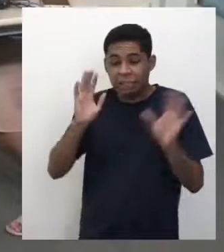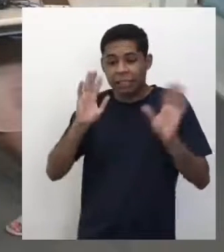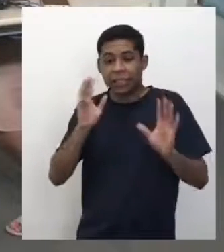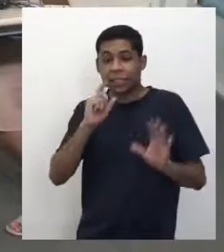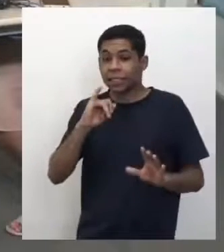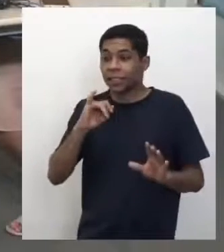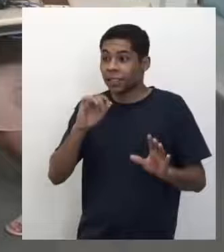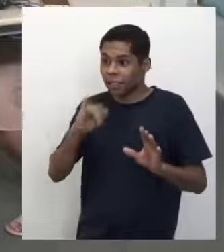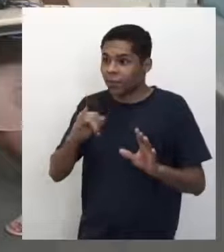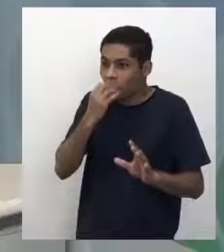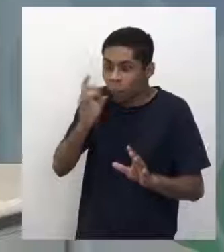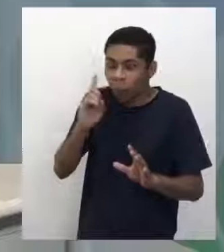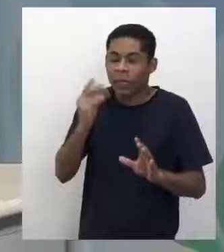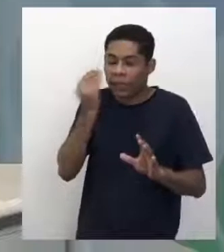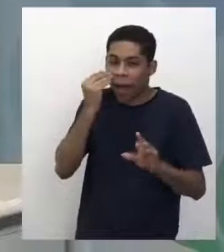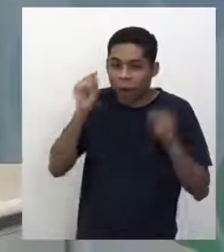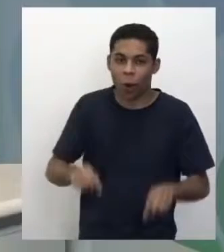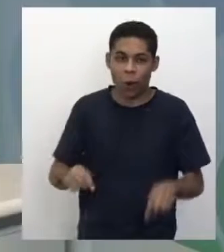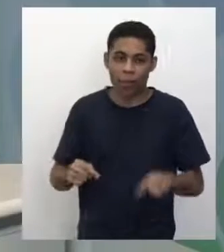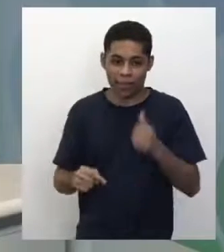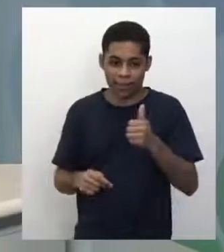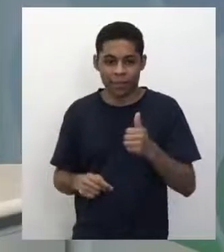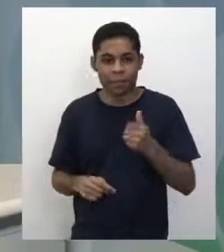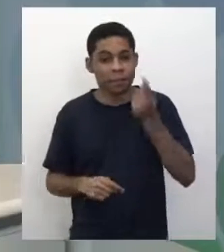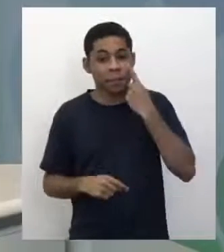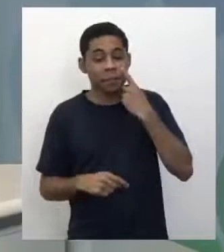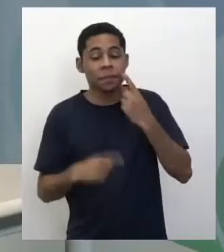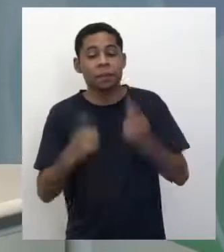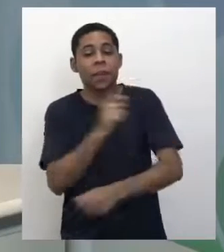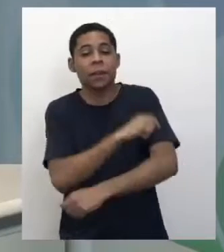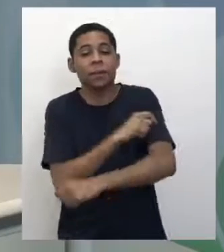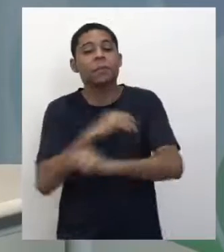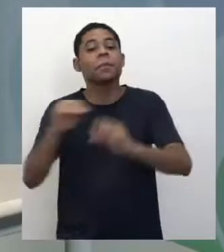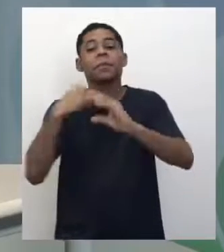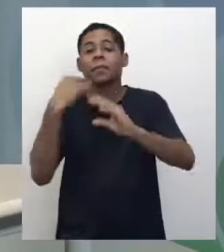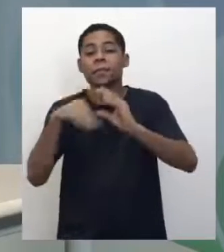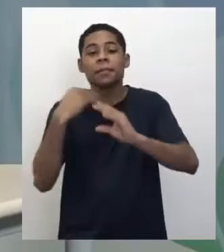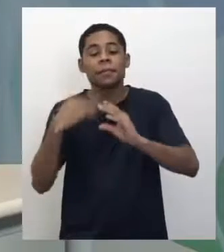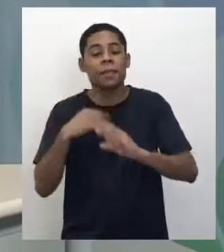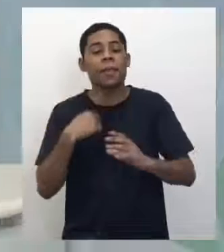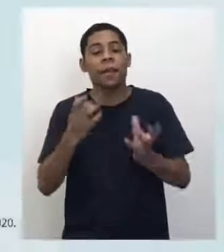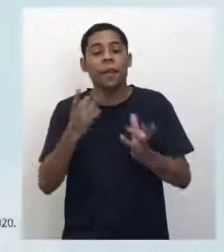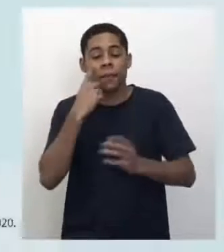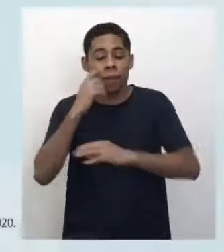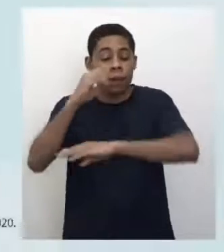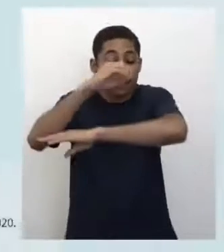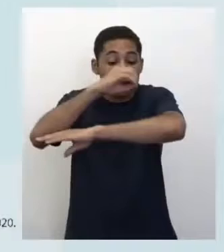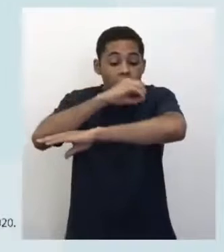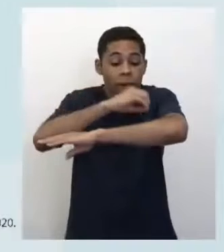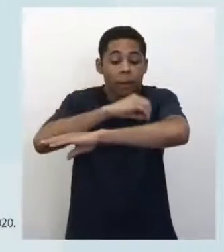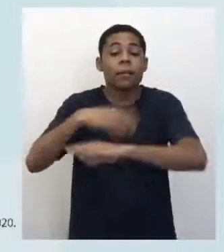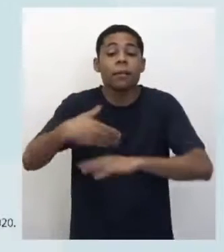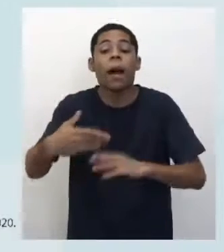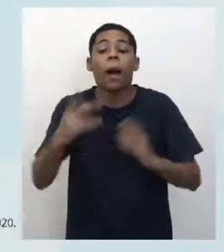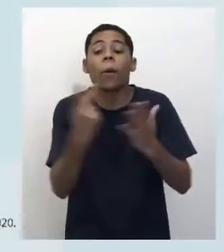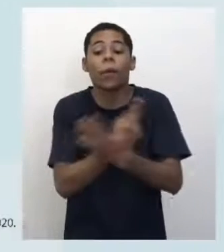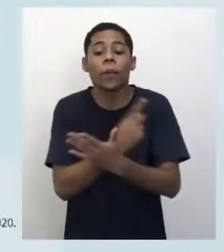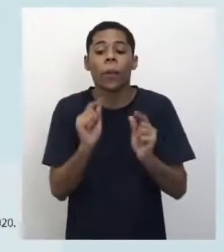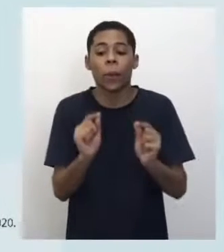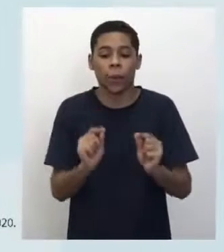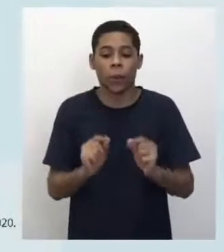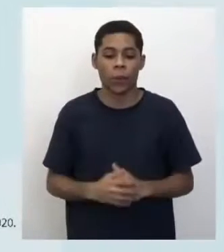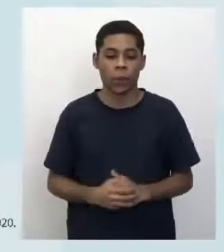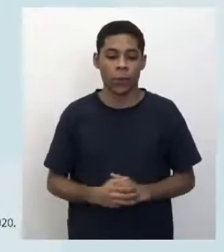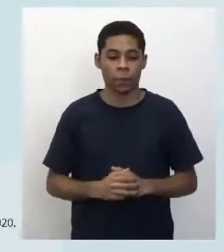gente fica agora. Vamos lá, turma. Então, coloque aí o pôr do sol. Era